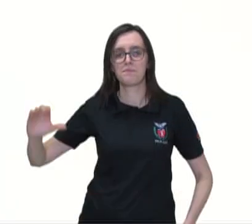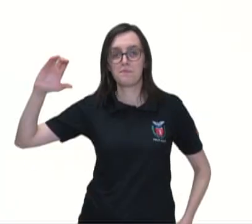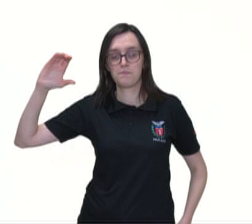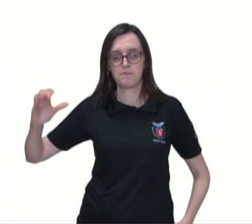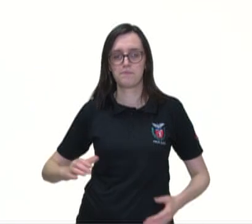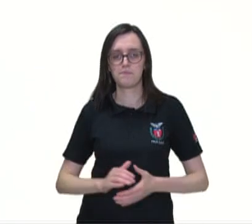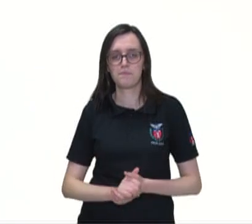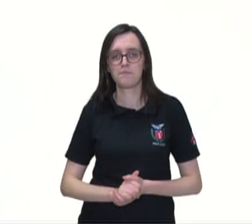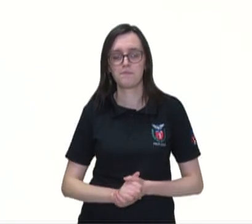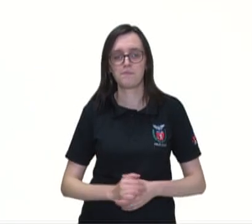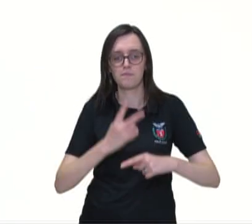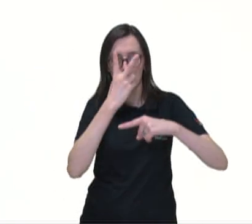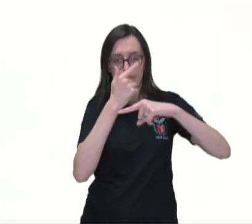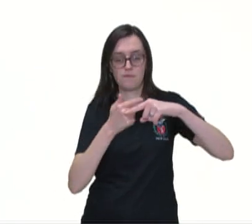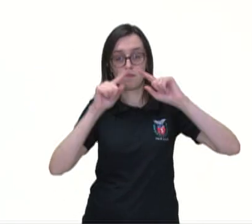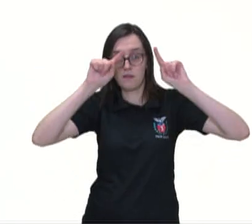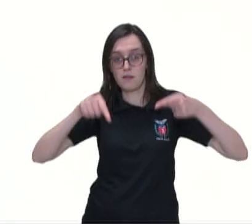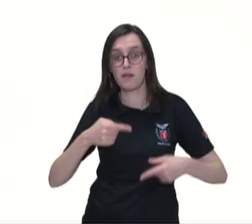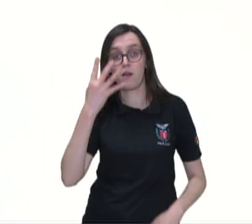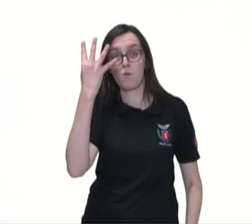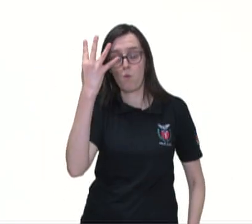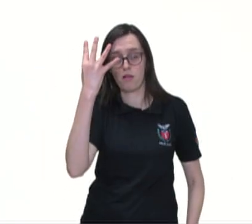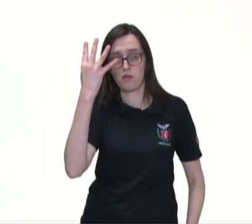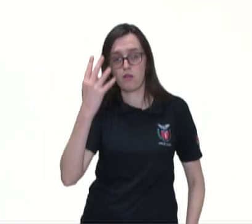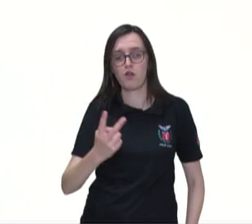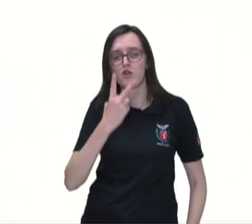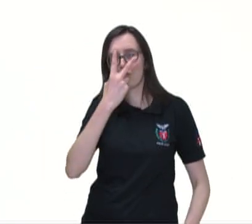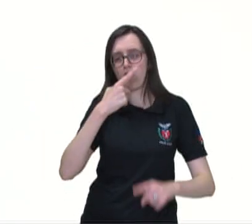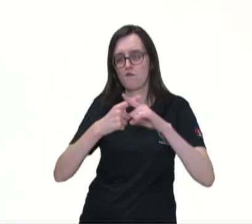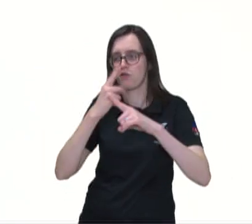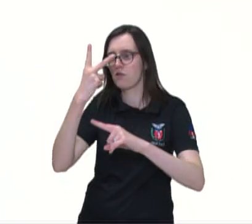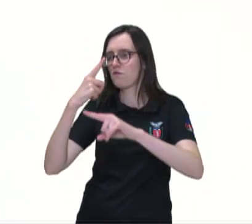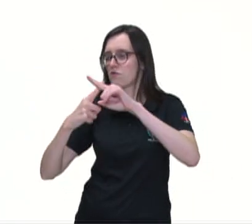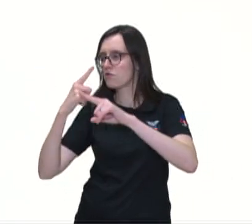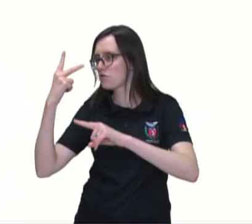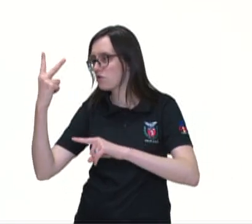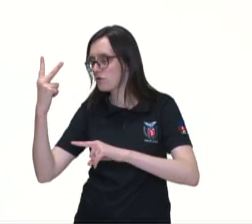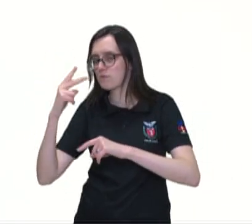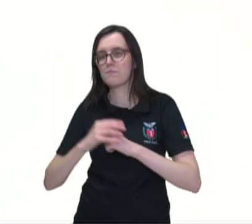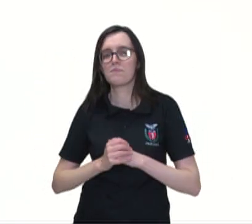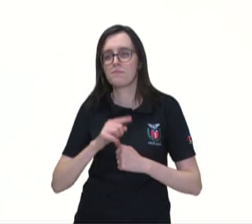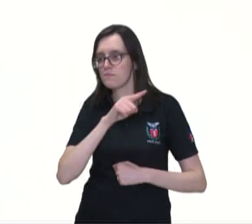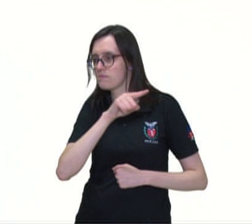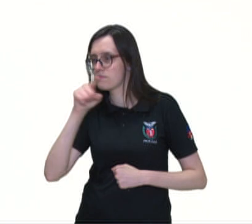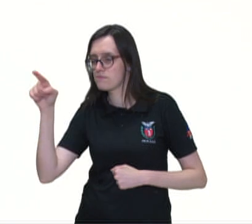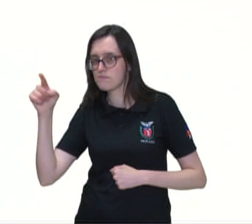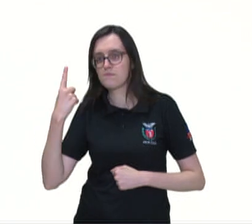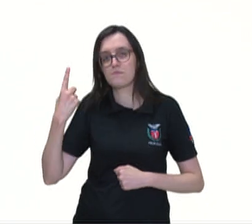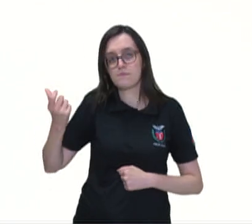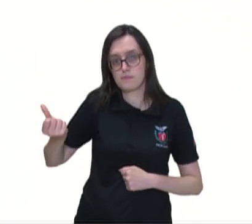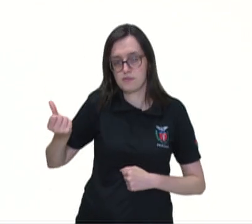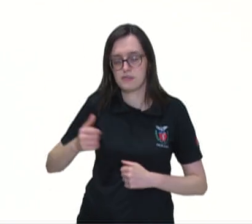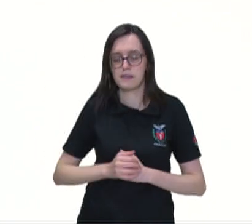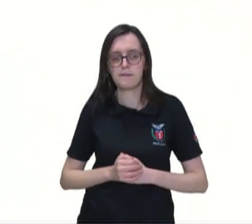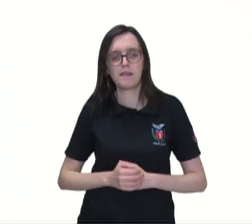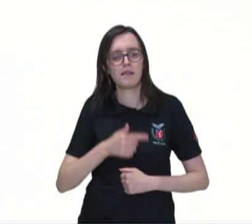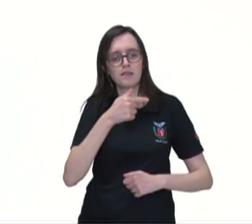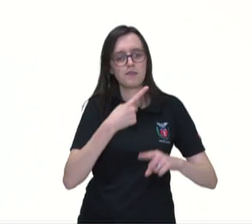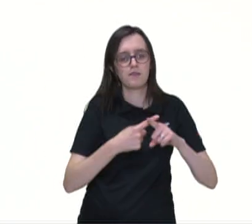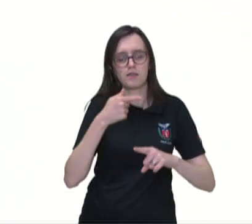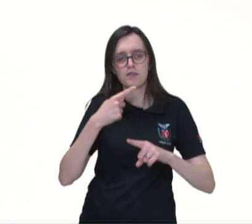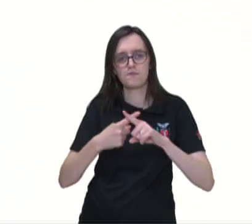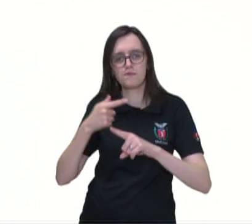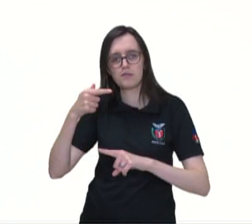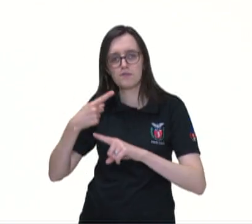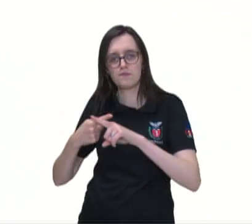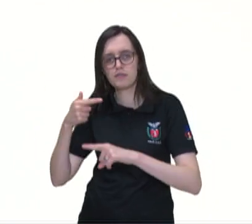C, 2 sétimos elevado à quarta. 2 vezes 2 vezes 2 vezes 2, 16. 7 vezes 7 vezes